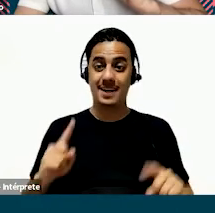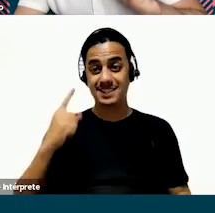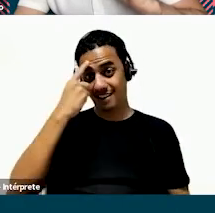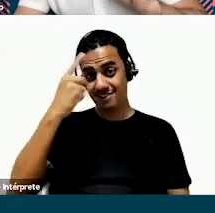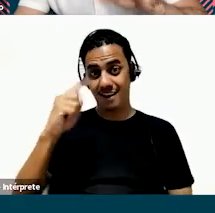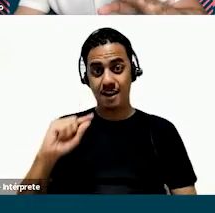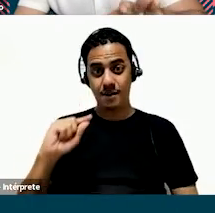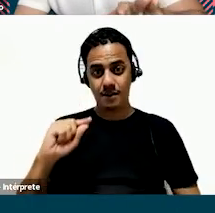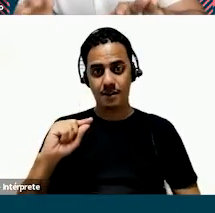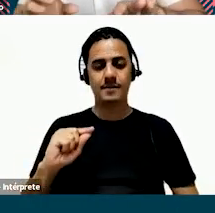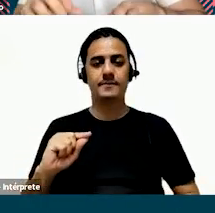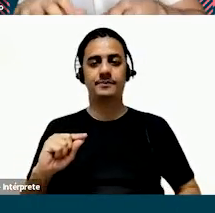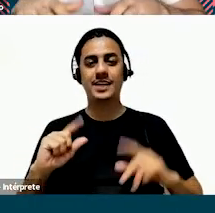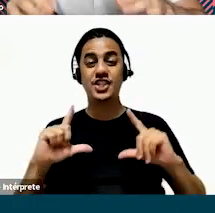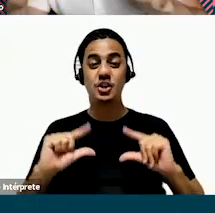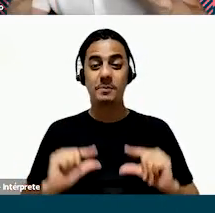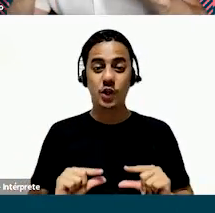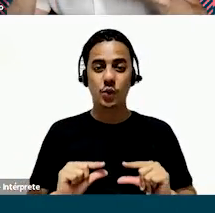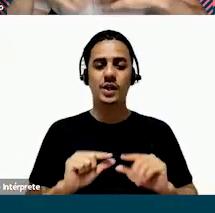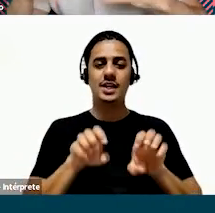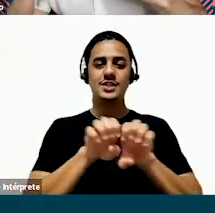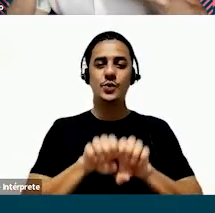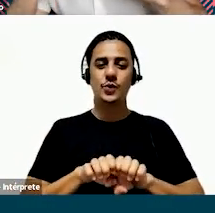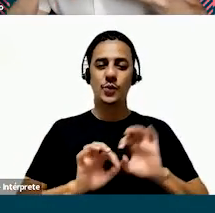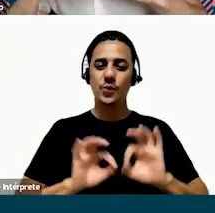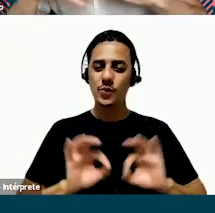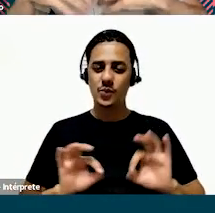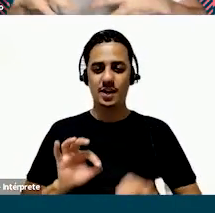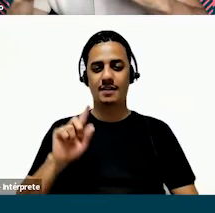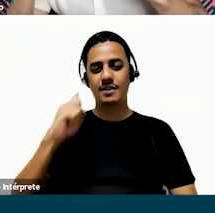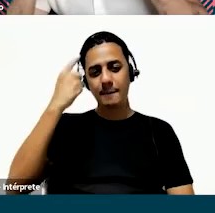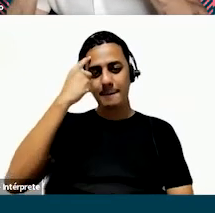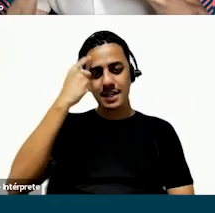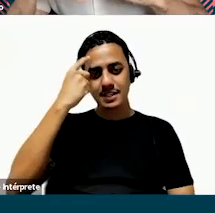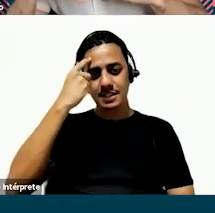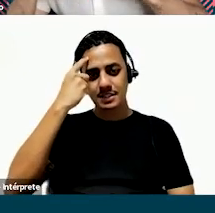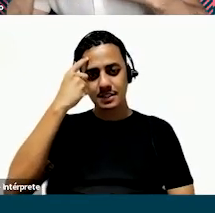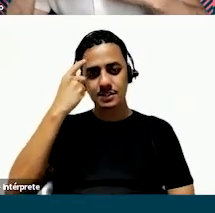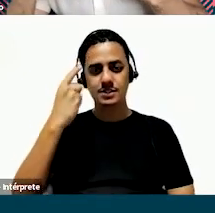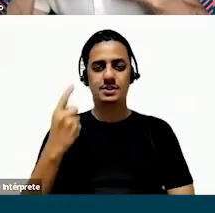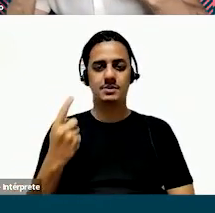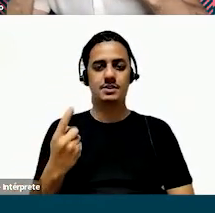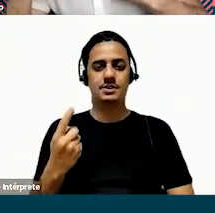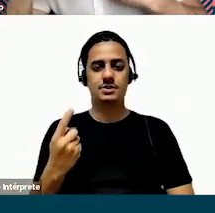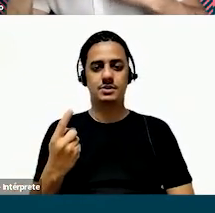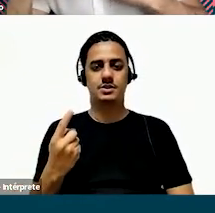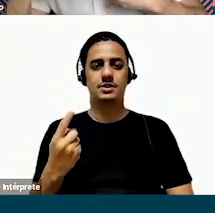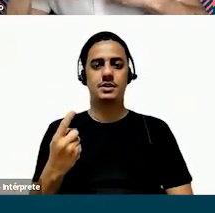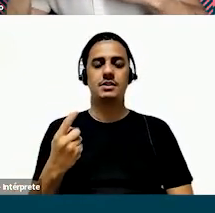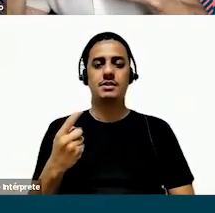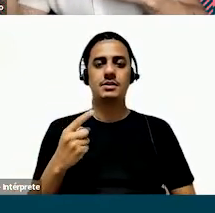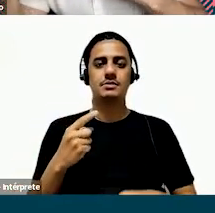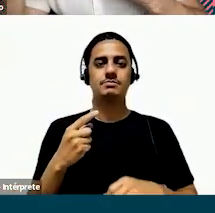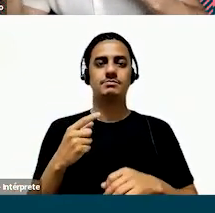mundo. Mas a ideia aqui foi diminuir a complexidade de arquitetura, não ter que pensar numa solução muito